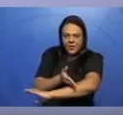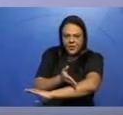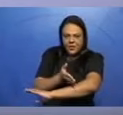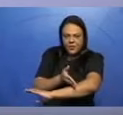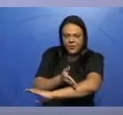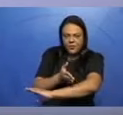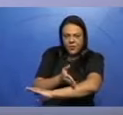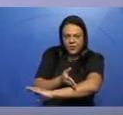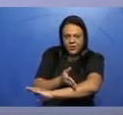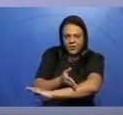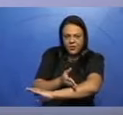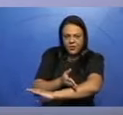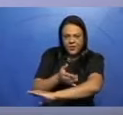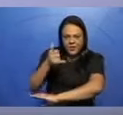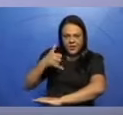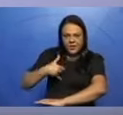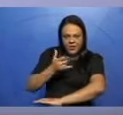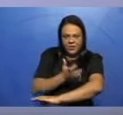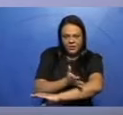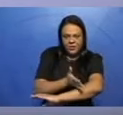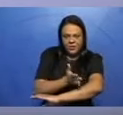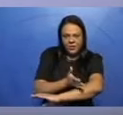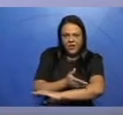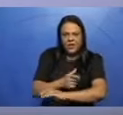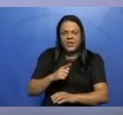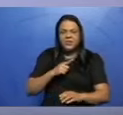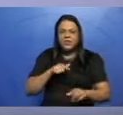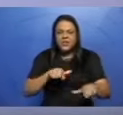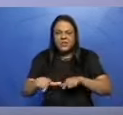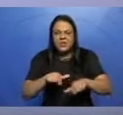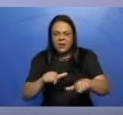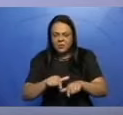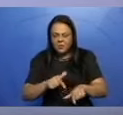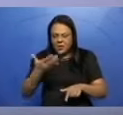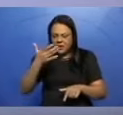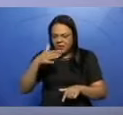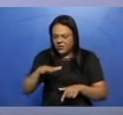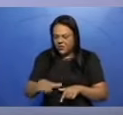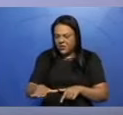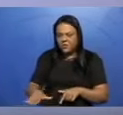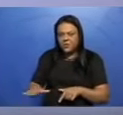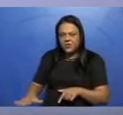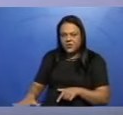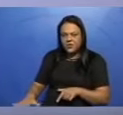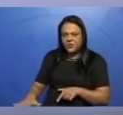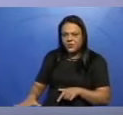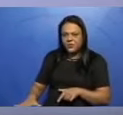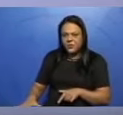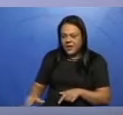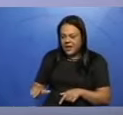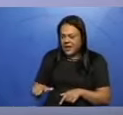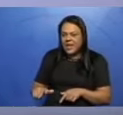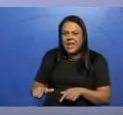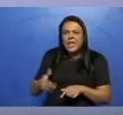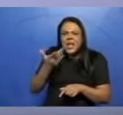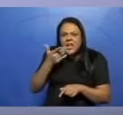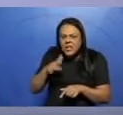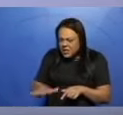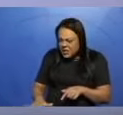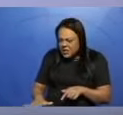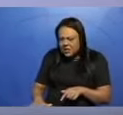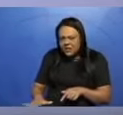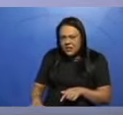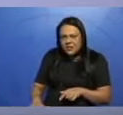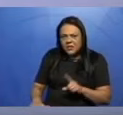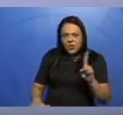anos, o trabalho infantil, o trabalho do menor impúbere, que é aquele que não chegou à puberdade ainda,